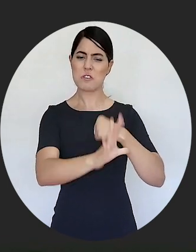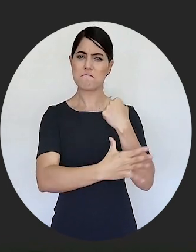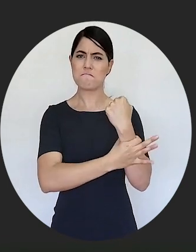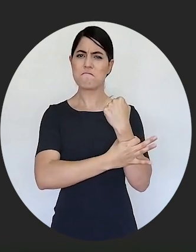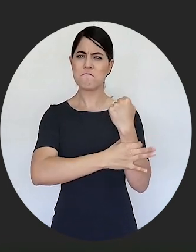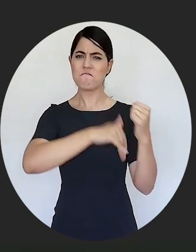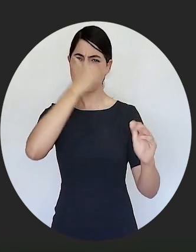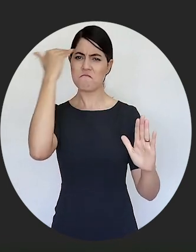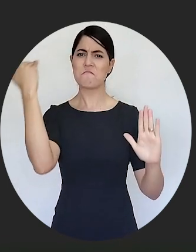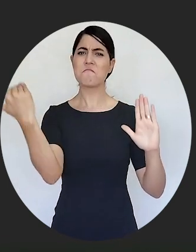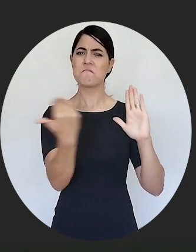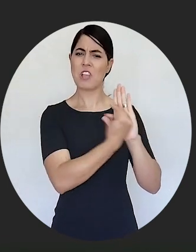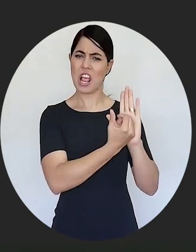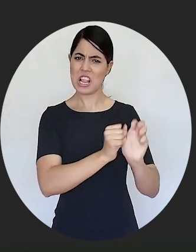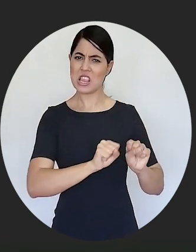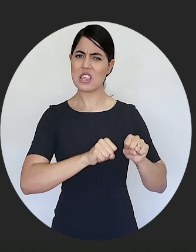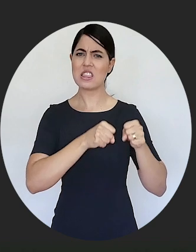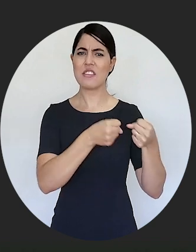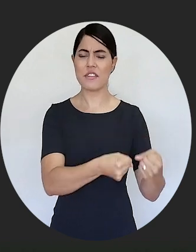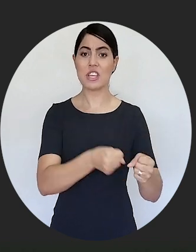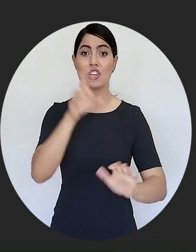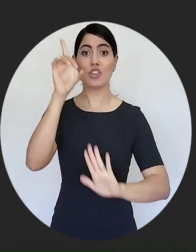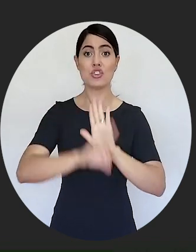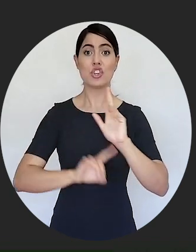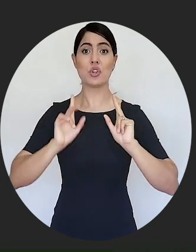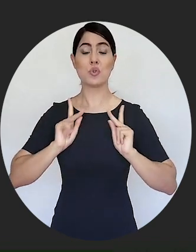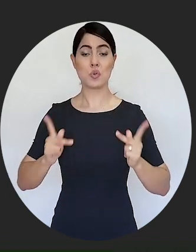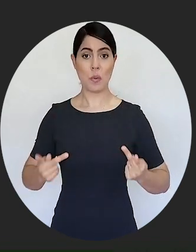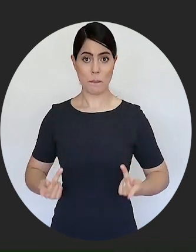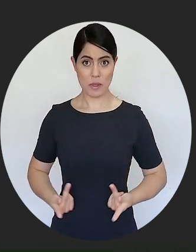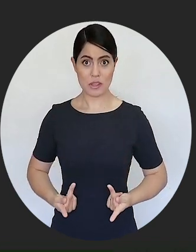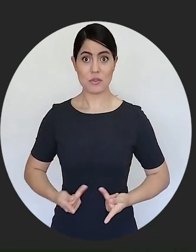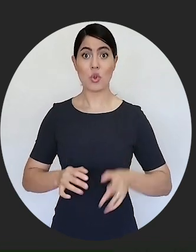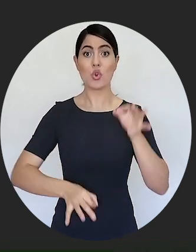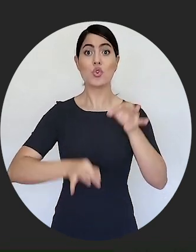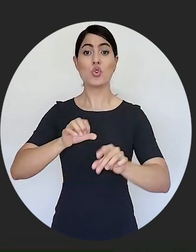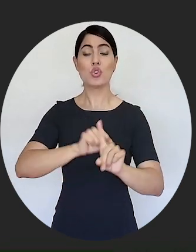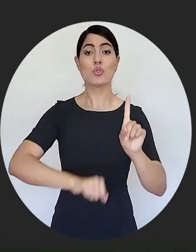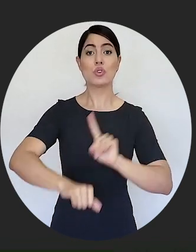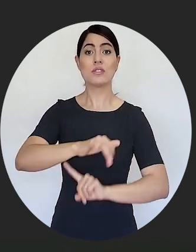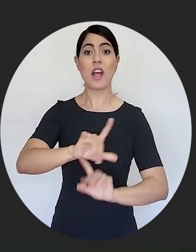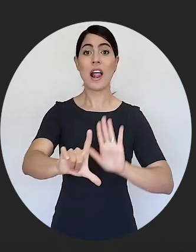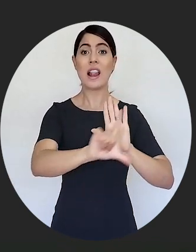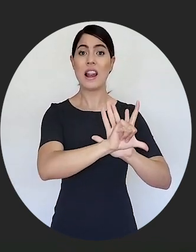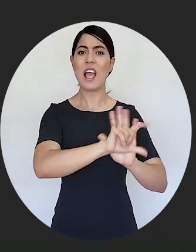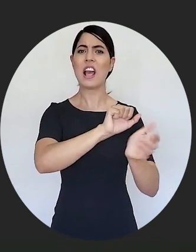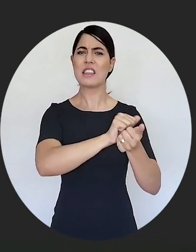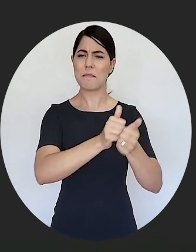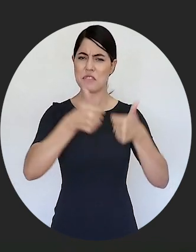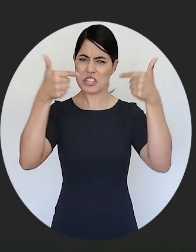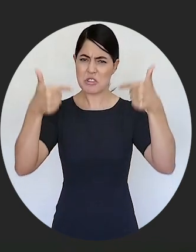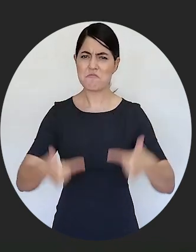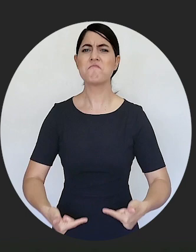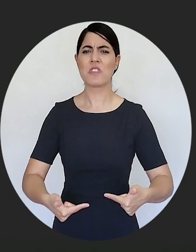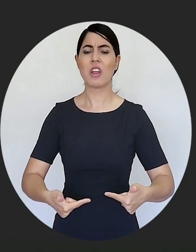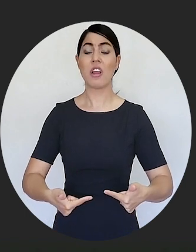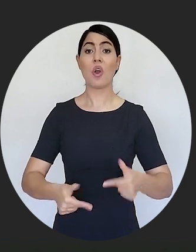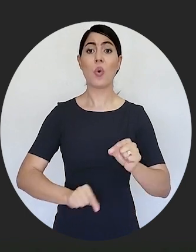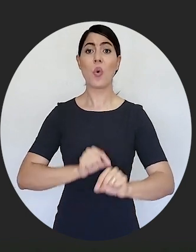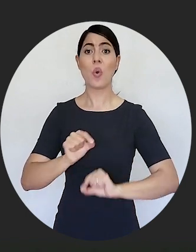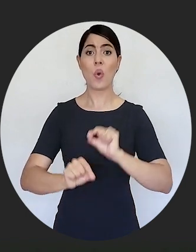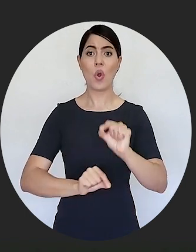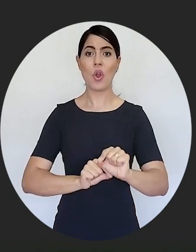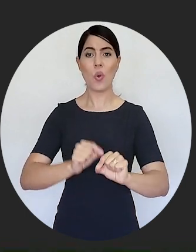Constituição, a ordem jurídica do Estado Democrático, os direitos humanos, a justiça social, a boa aplicação das leis, a rápida administração da justiça